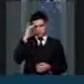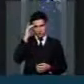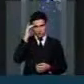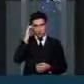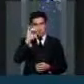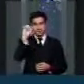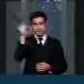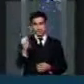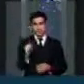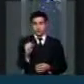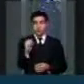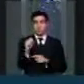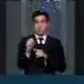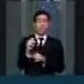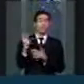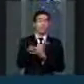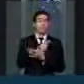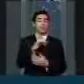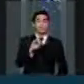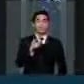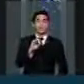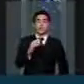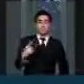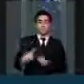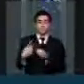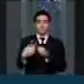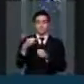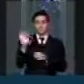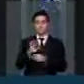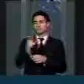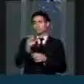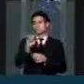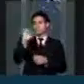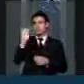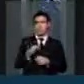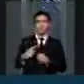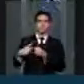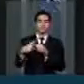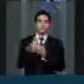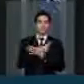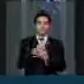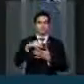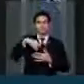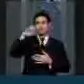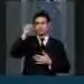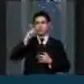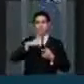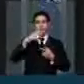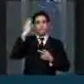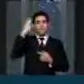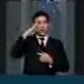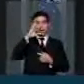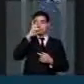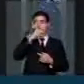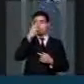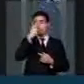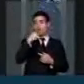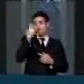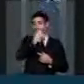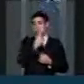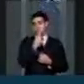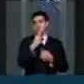Sergipe, 80% dos municípios foram atingidos. No Maranhão, o apagão durou mais de uma hora. A